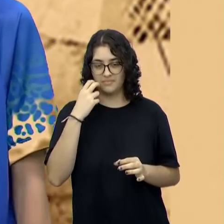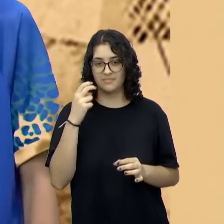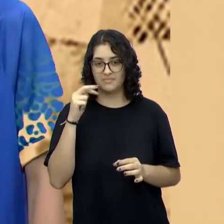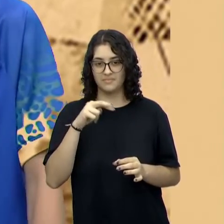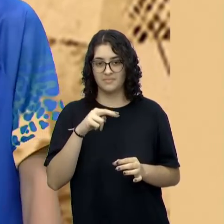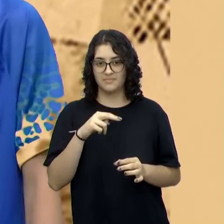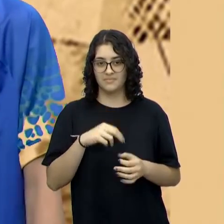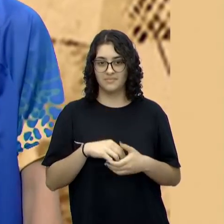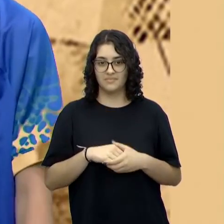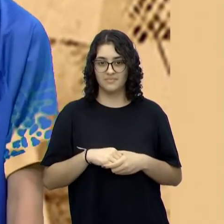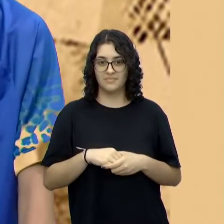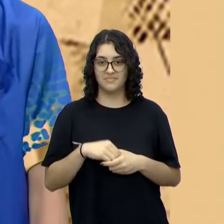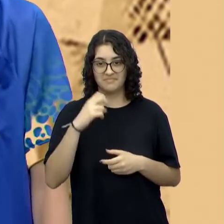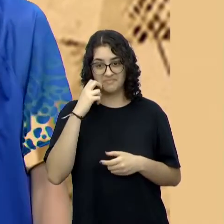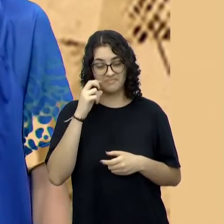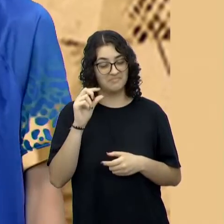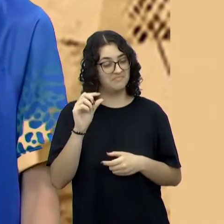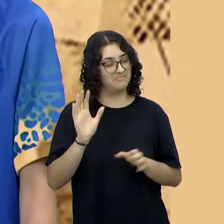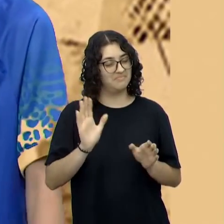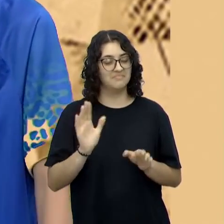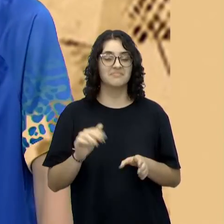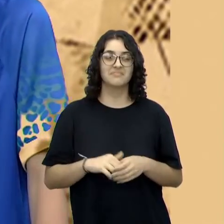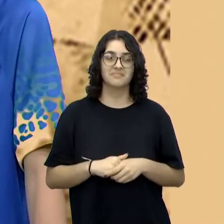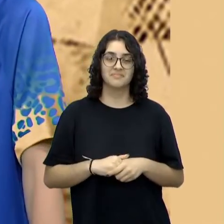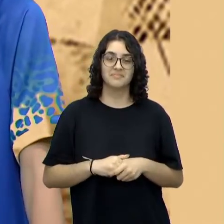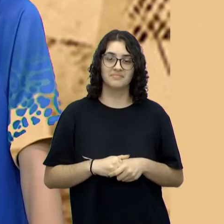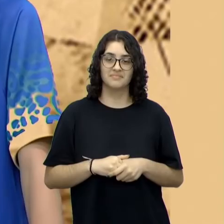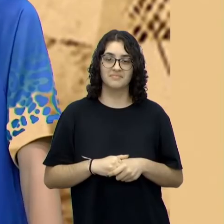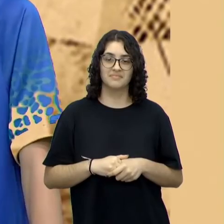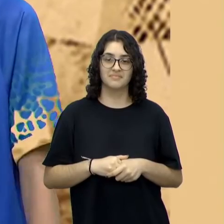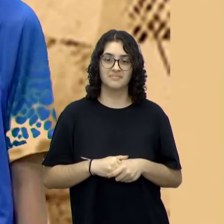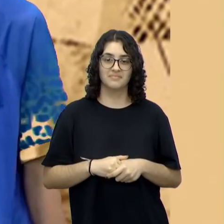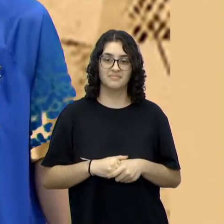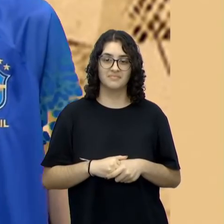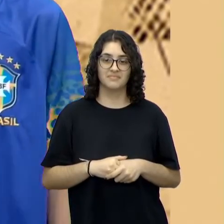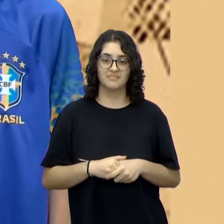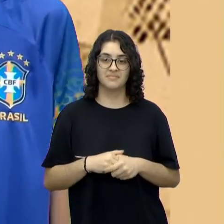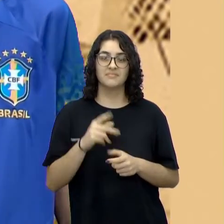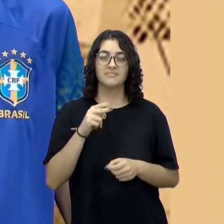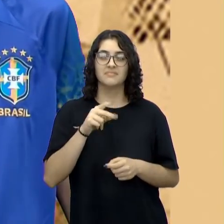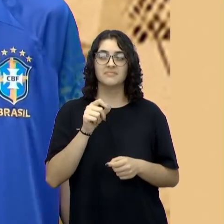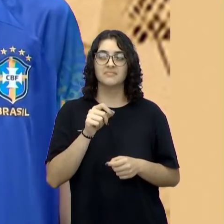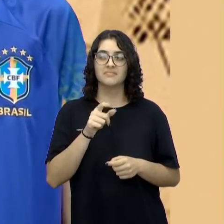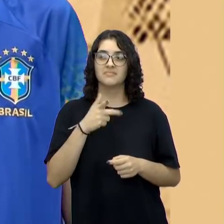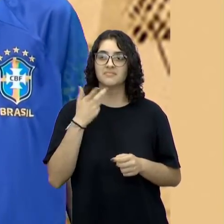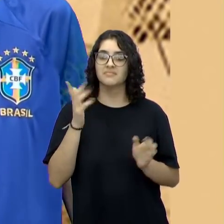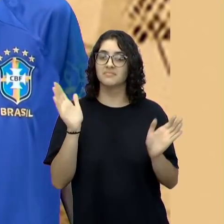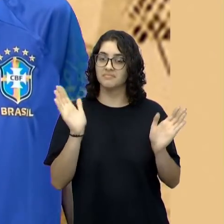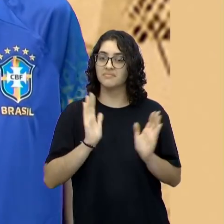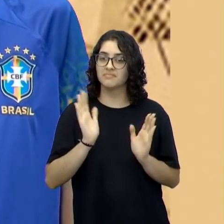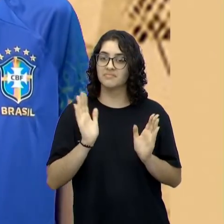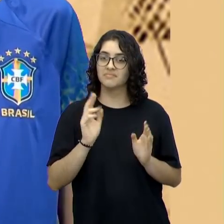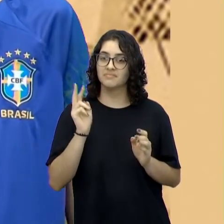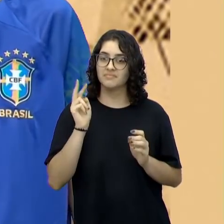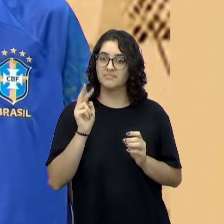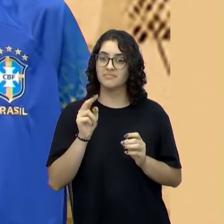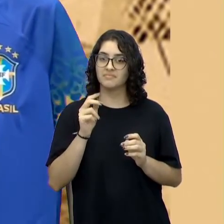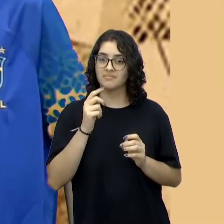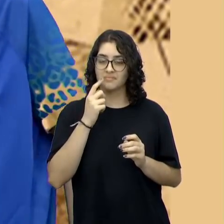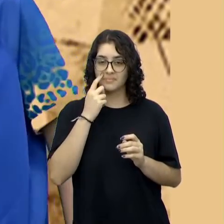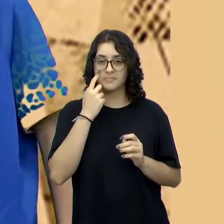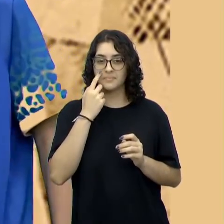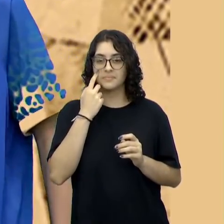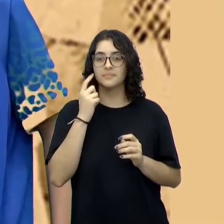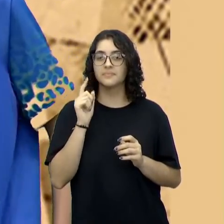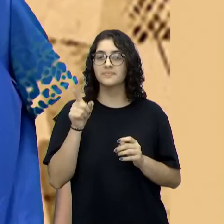vocês viram que ele não é tão envergonhado assim, né? Mas é mais assim para vocês darem um alô mesmo, né, verem, né,